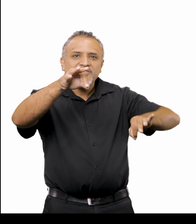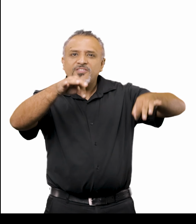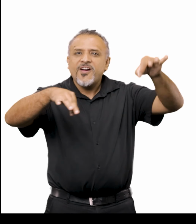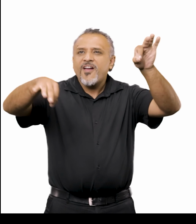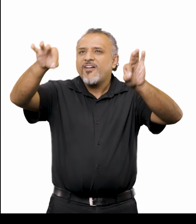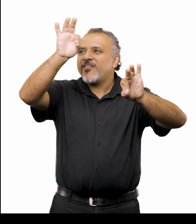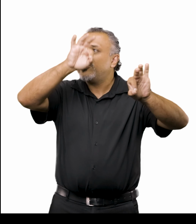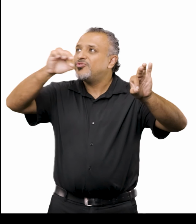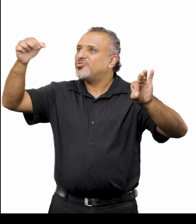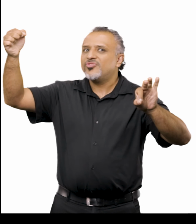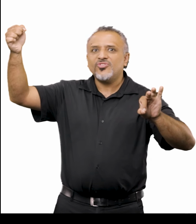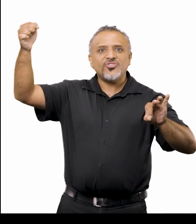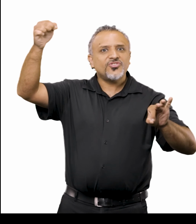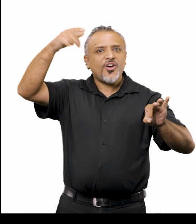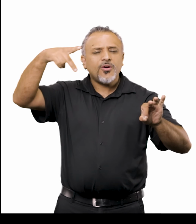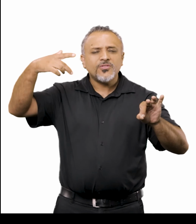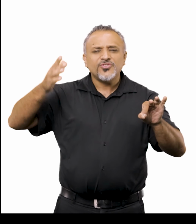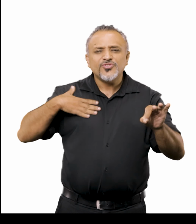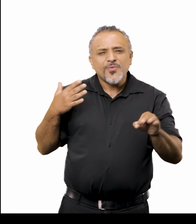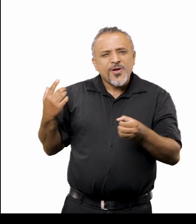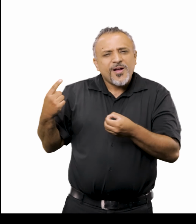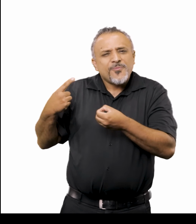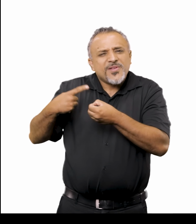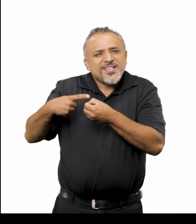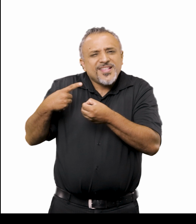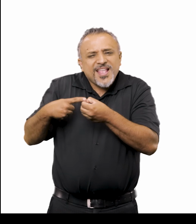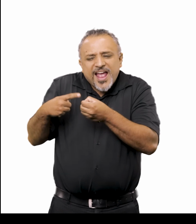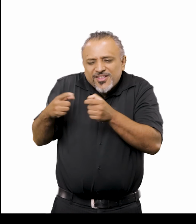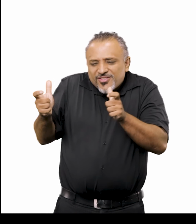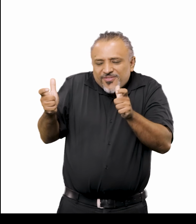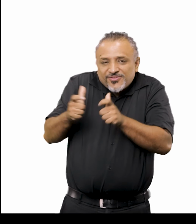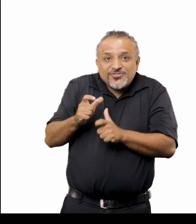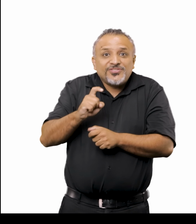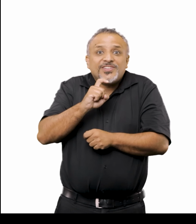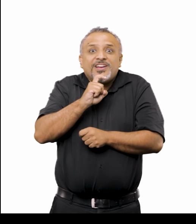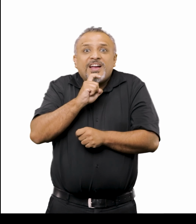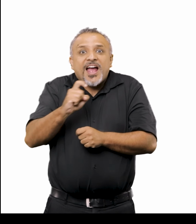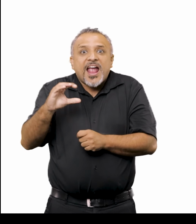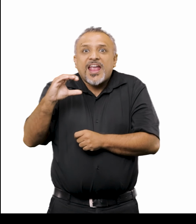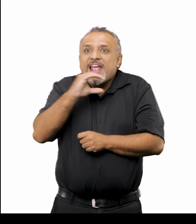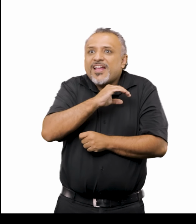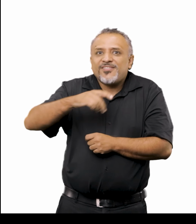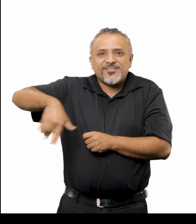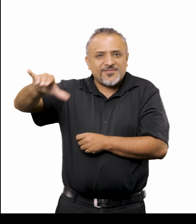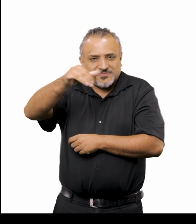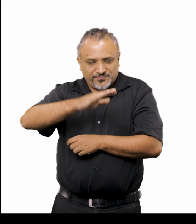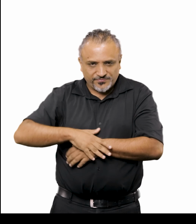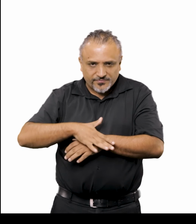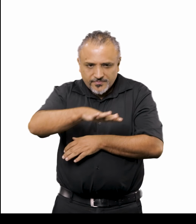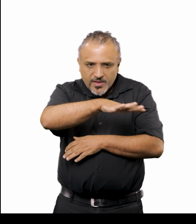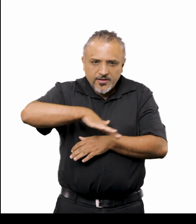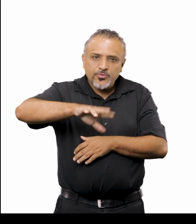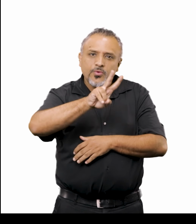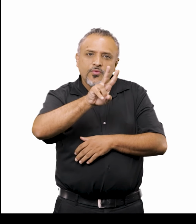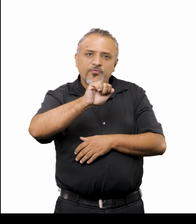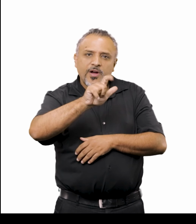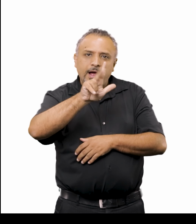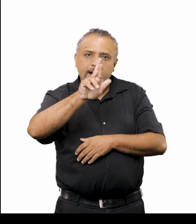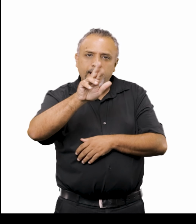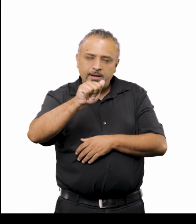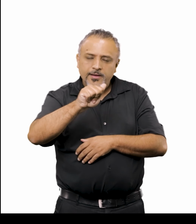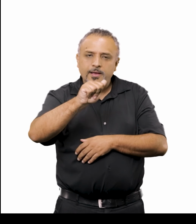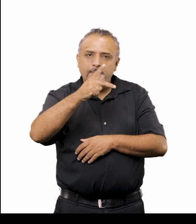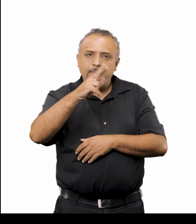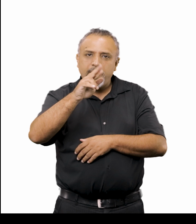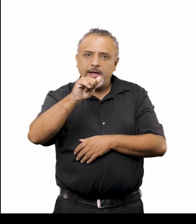traz a atmosfera solar de uma pacata cidade do interior, um dia quente de verão em Guaratinguetá, na região paulista do Vale do